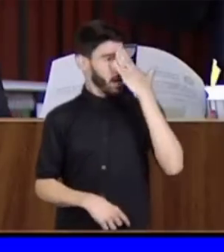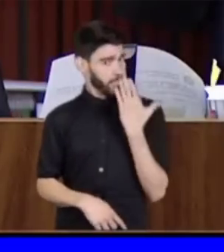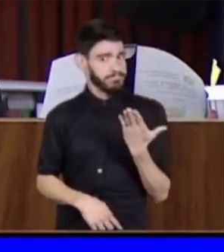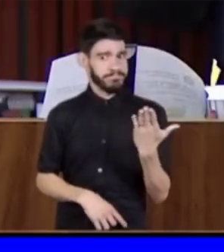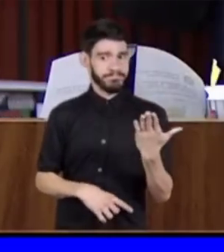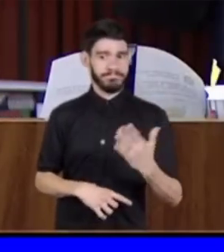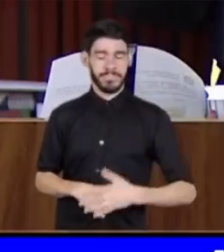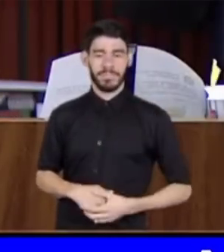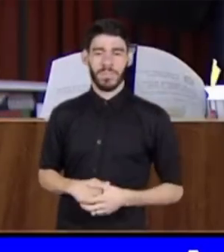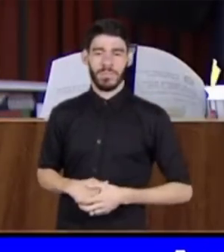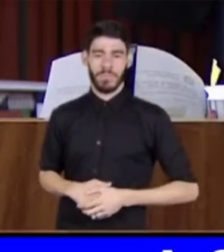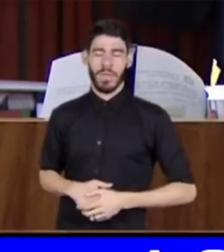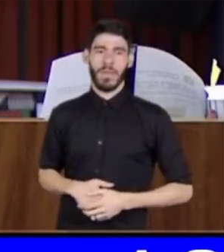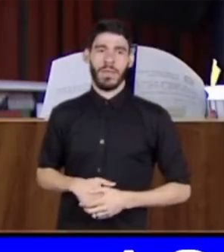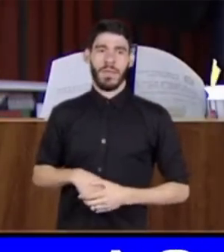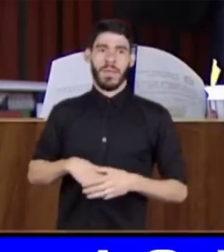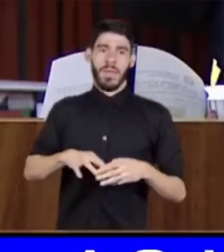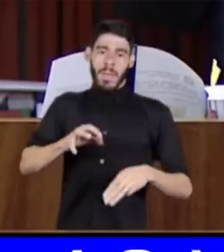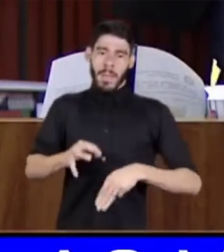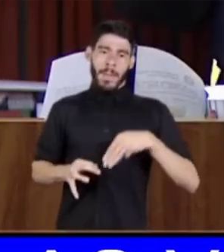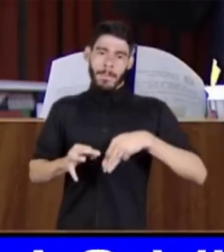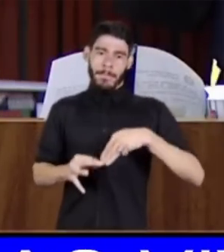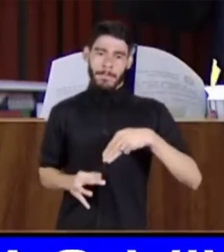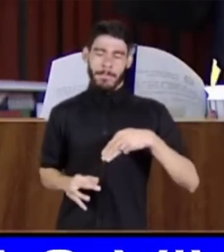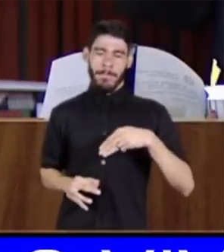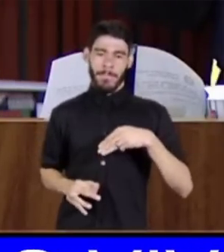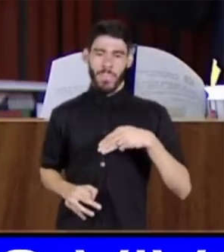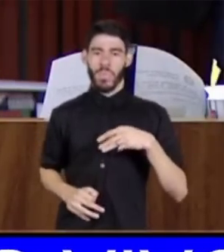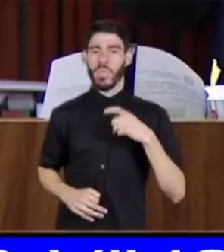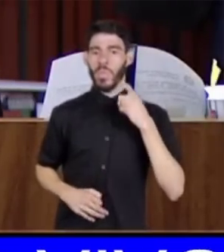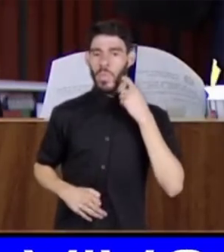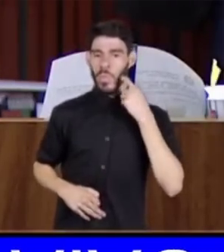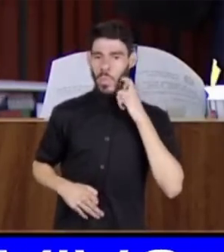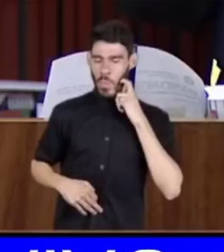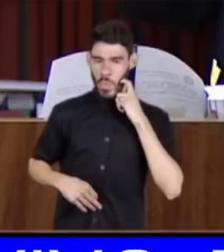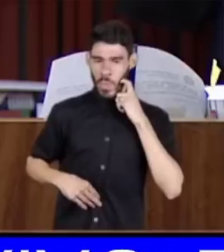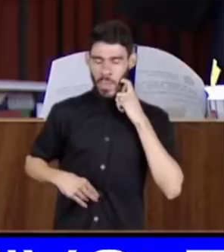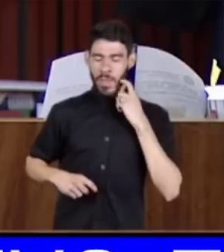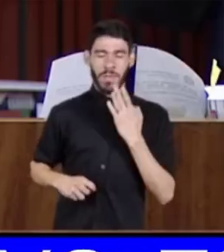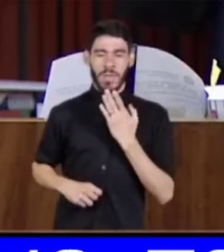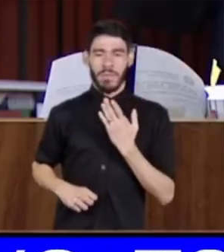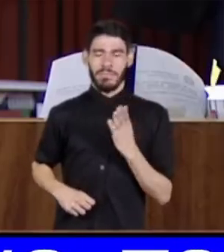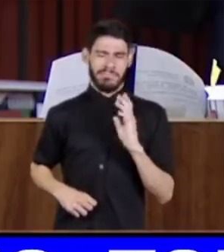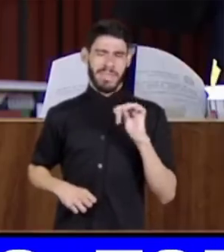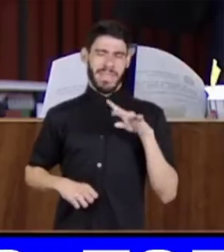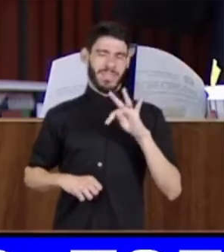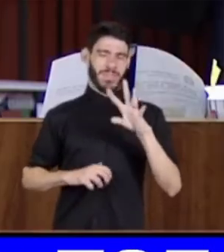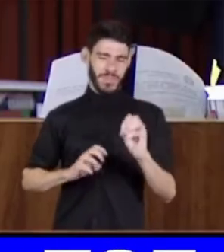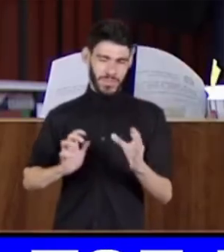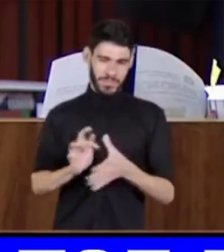Agradeço ao eminente ministro Bento Gonçalves